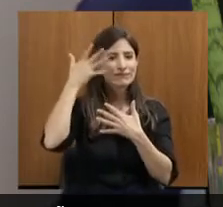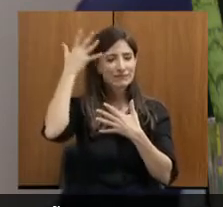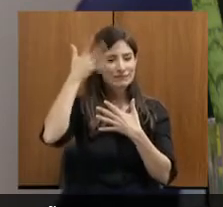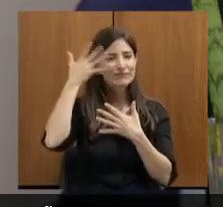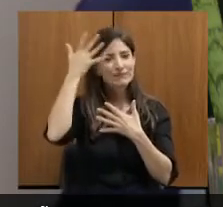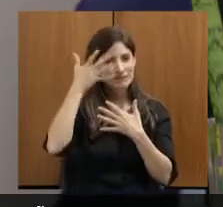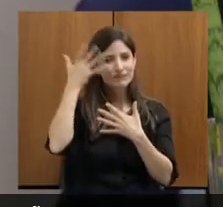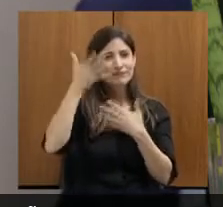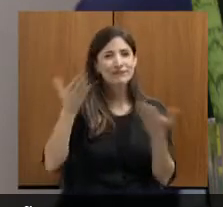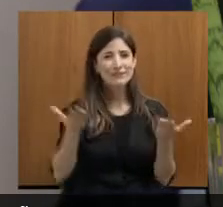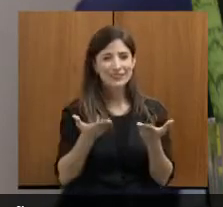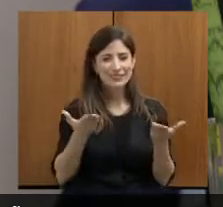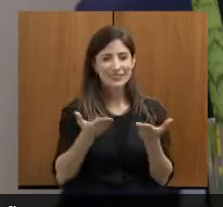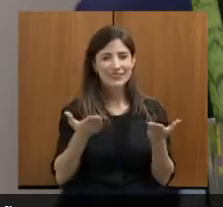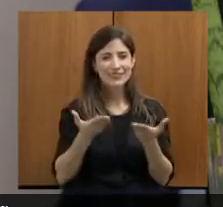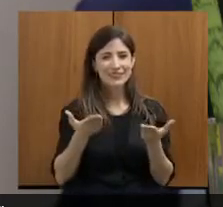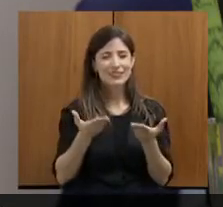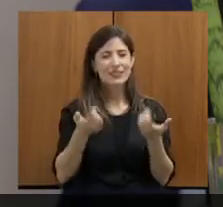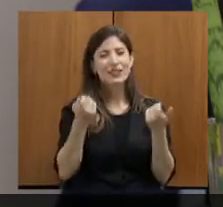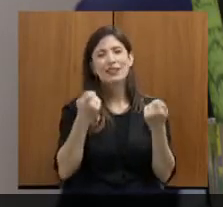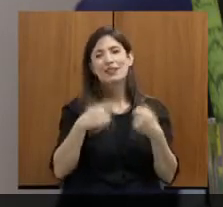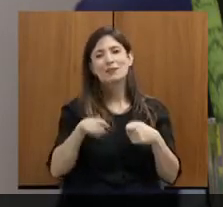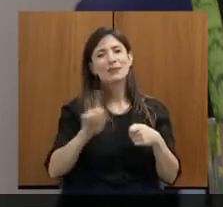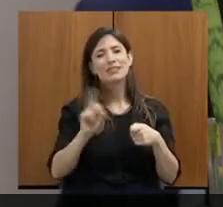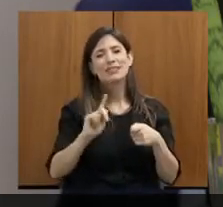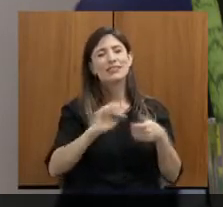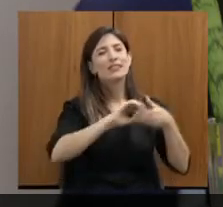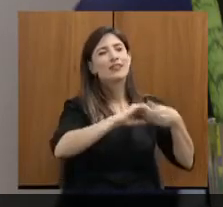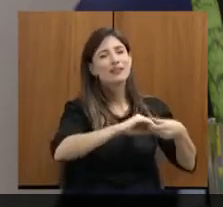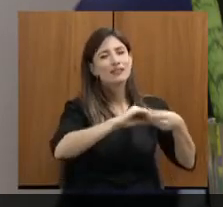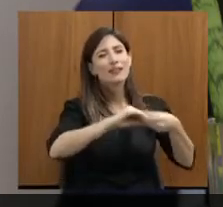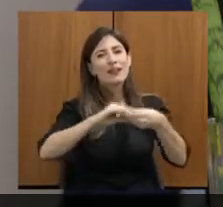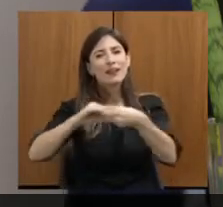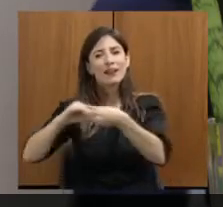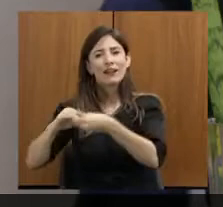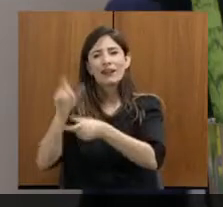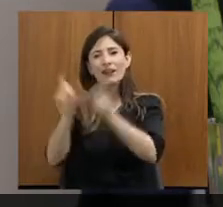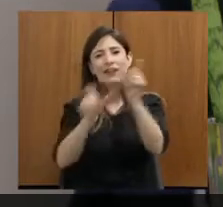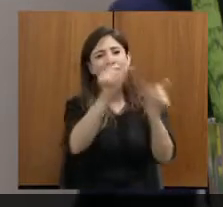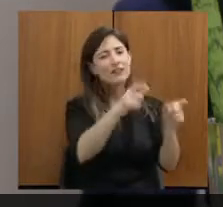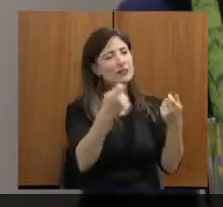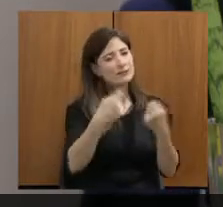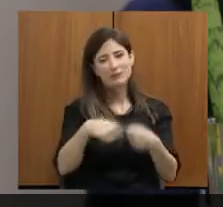suas apresentações dispensada a formalidade da saudações pessoais